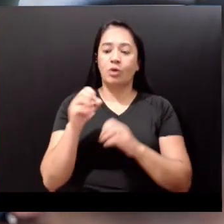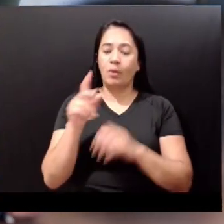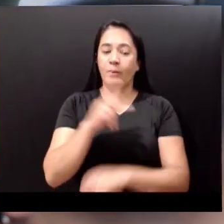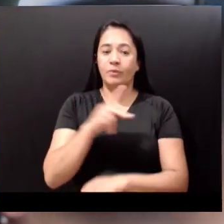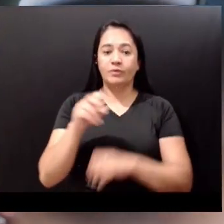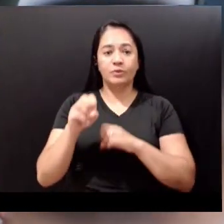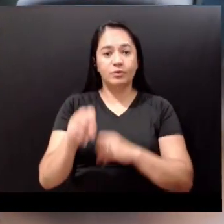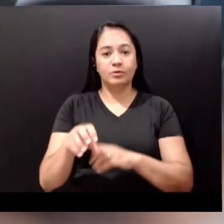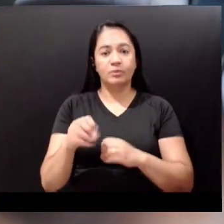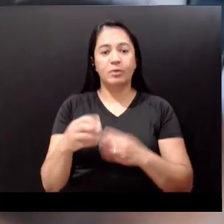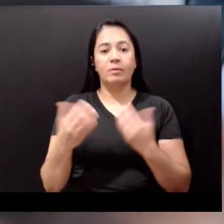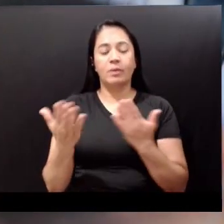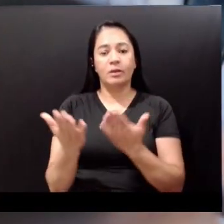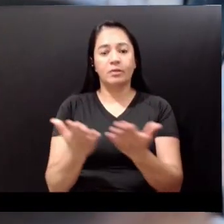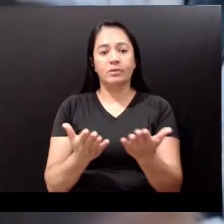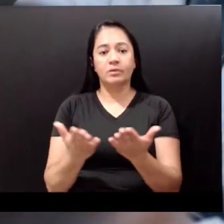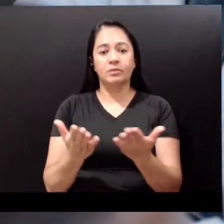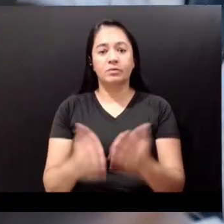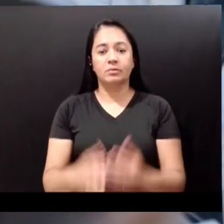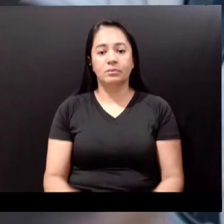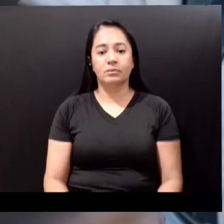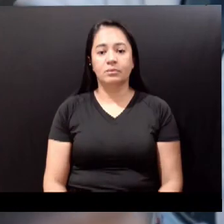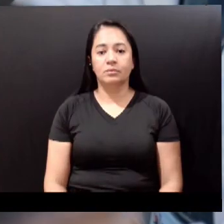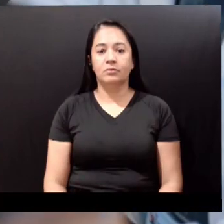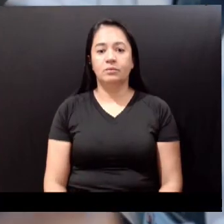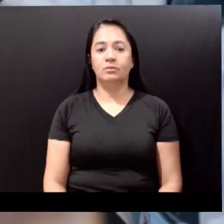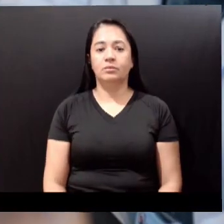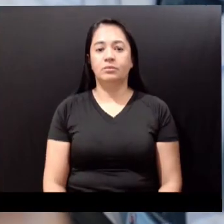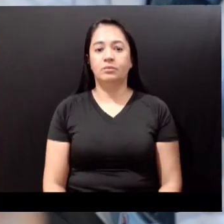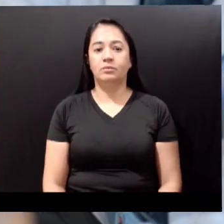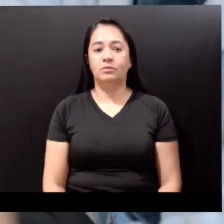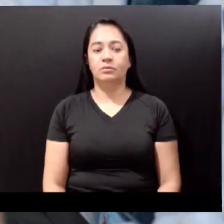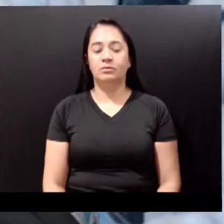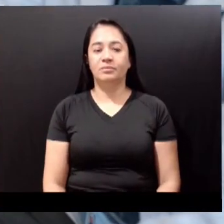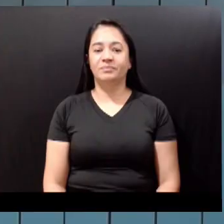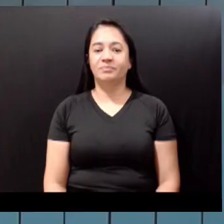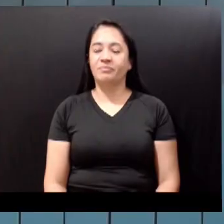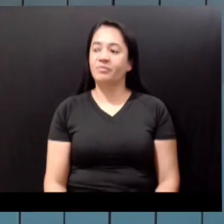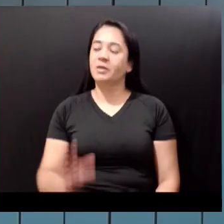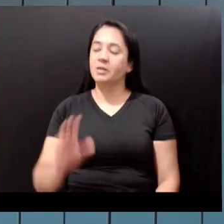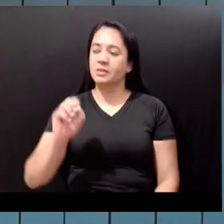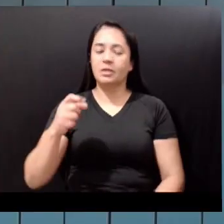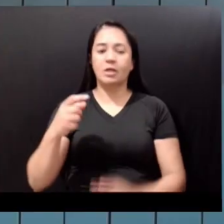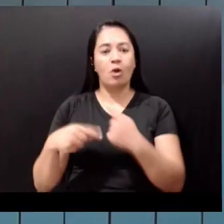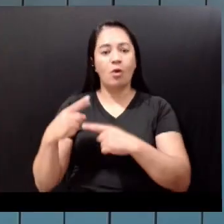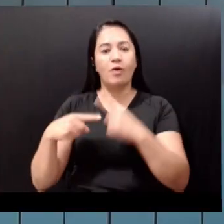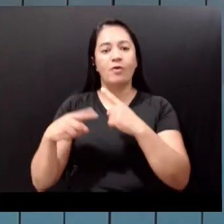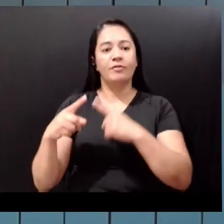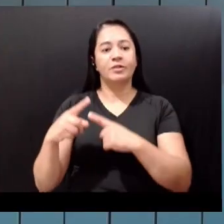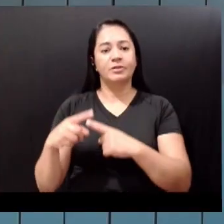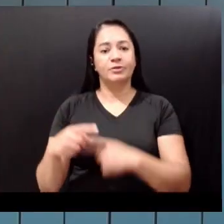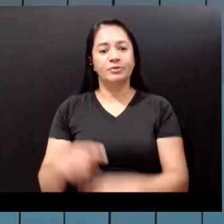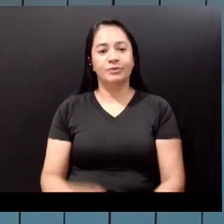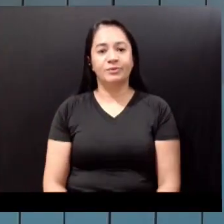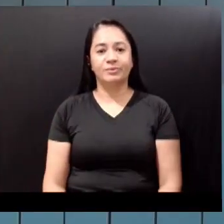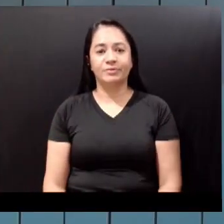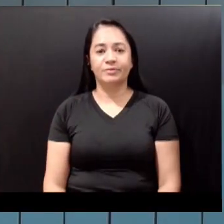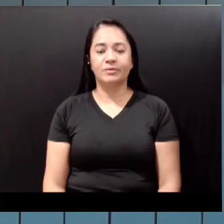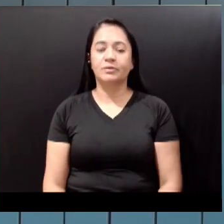educadores físicos para tratar estes pacientes. Com certeza, doutora, é um avanço, né, a gente pode